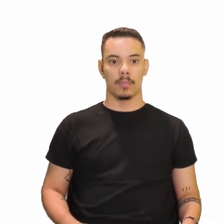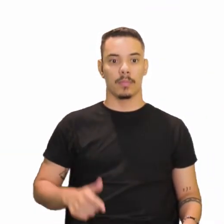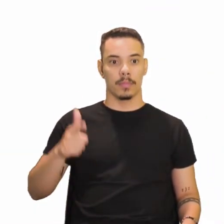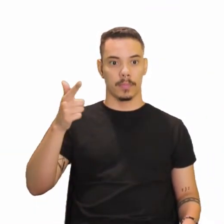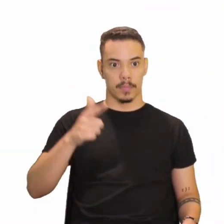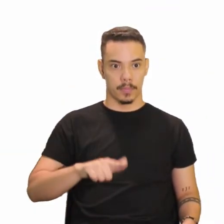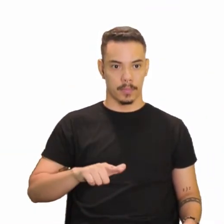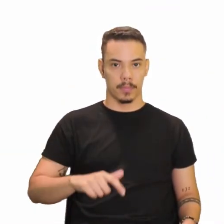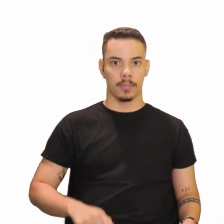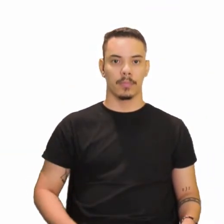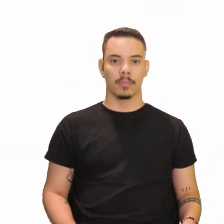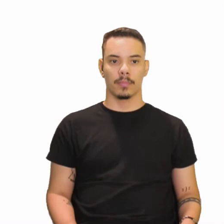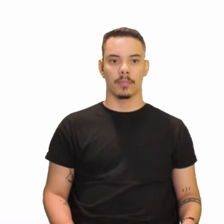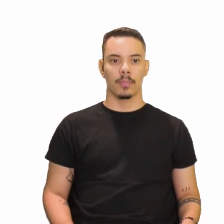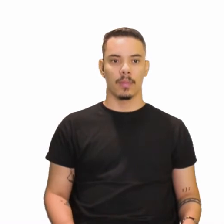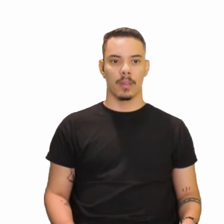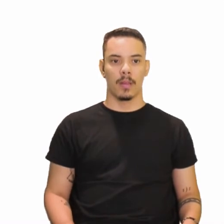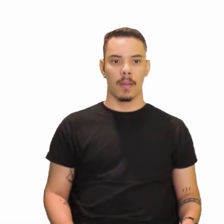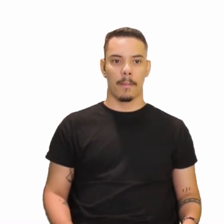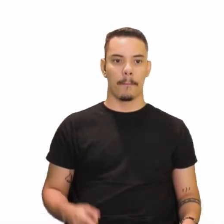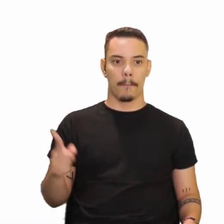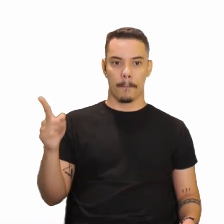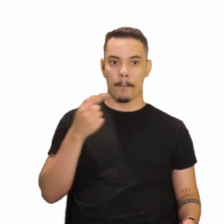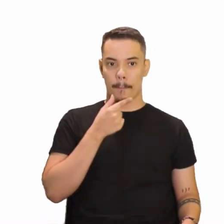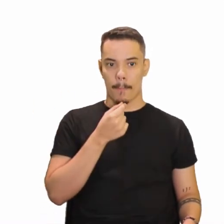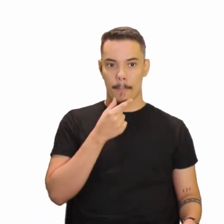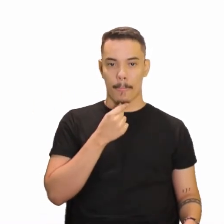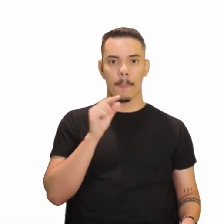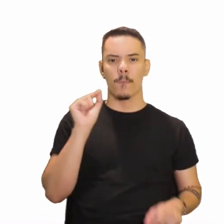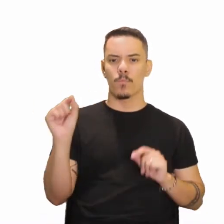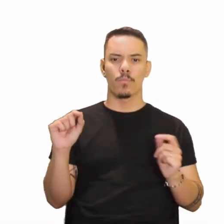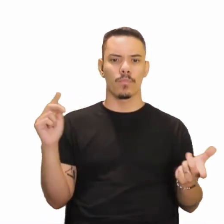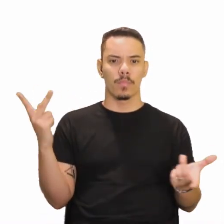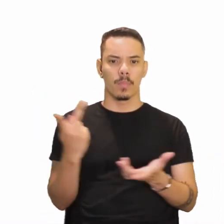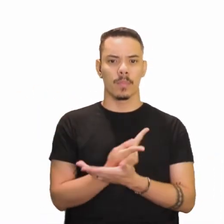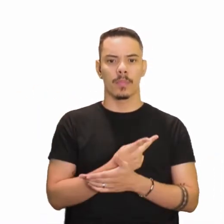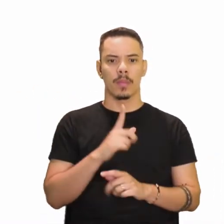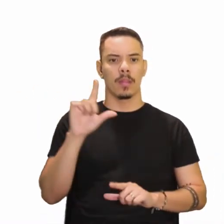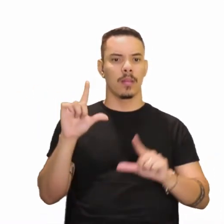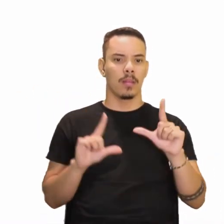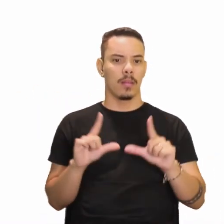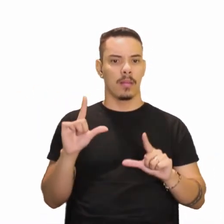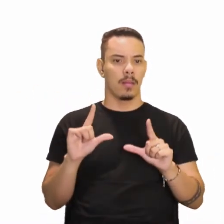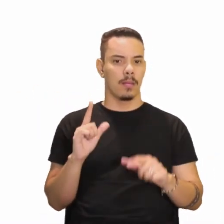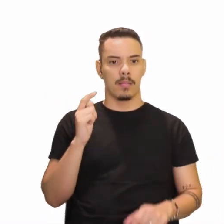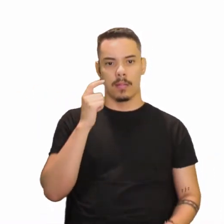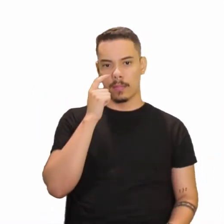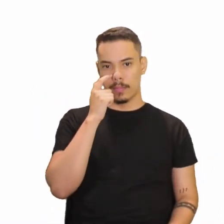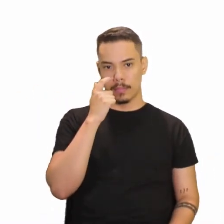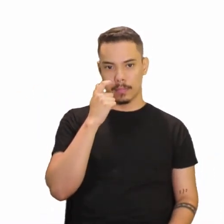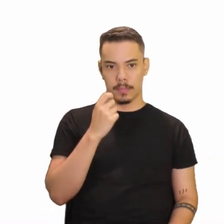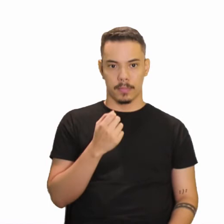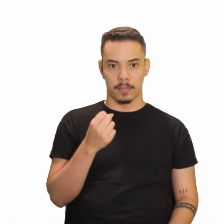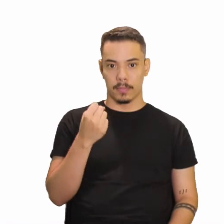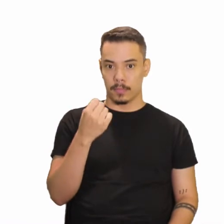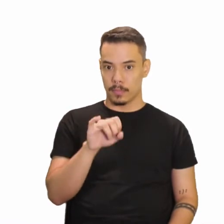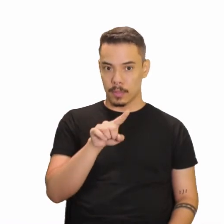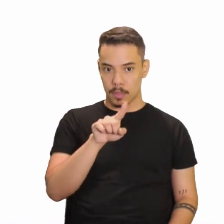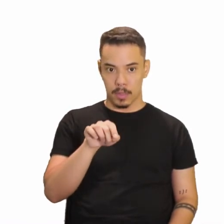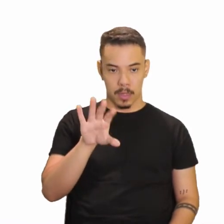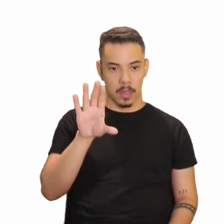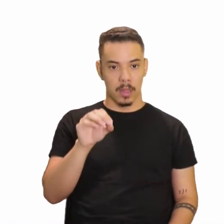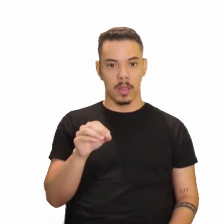temos aqui aristélio que que houve com a TV sem o Zico